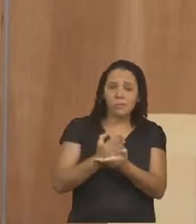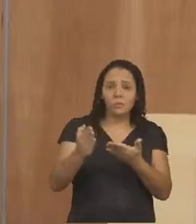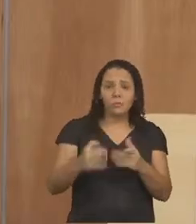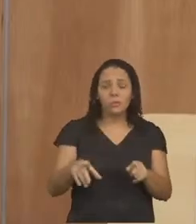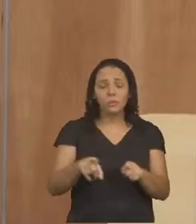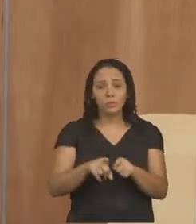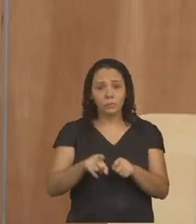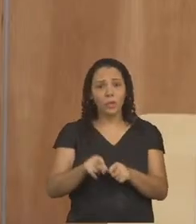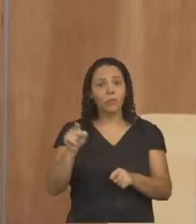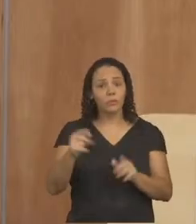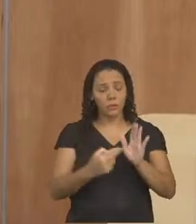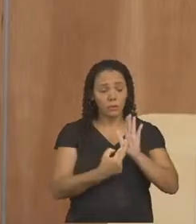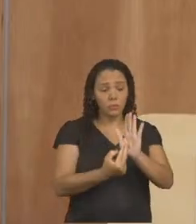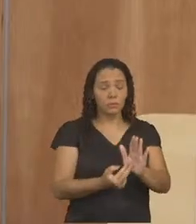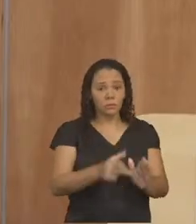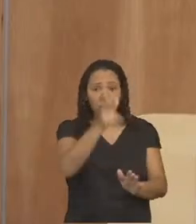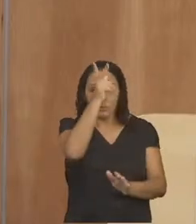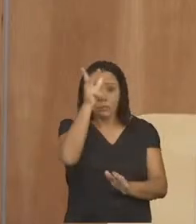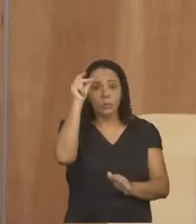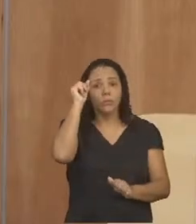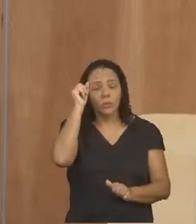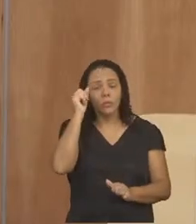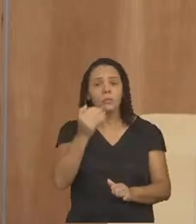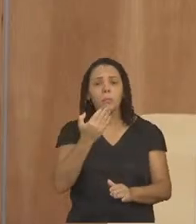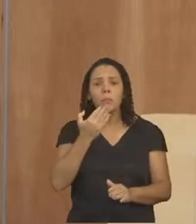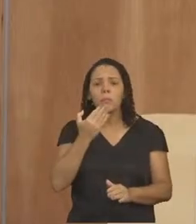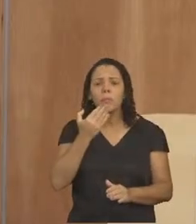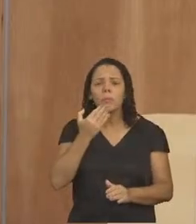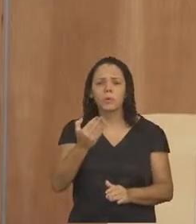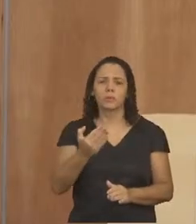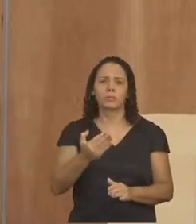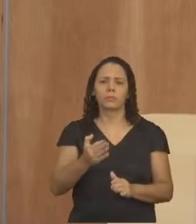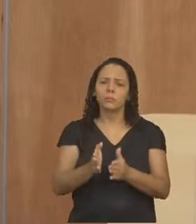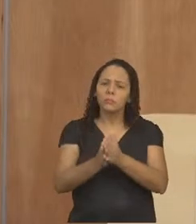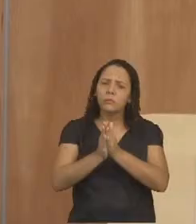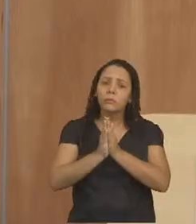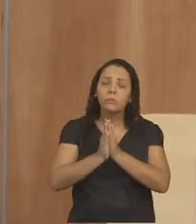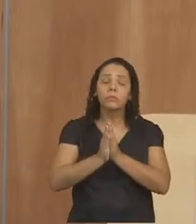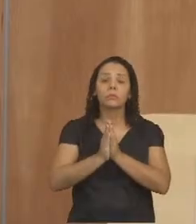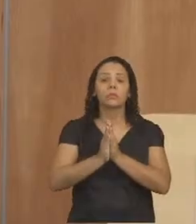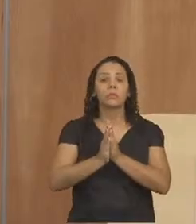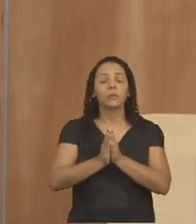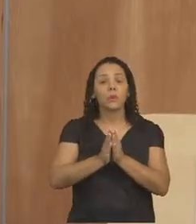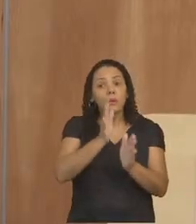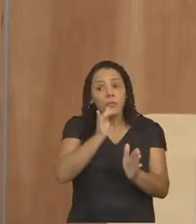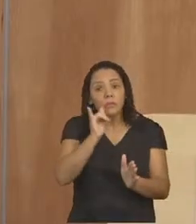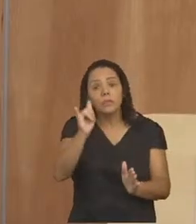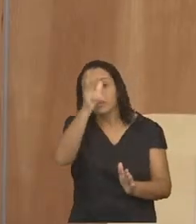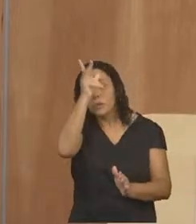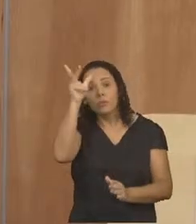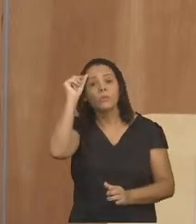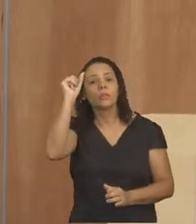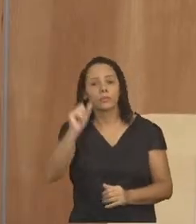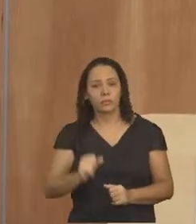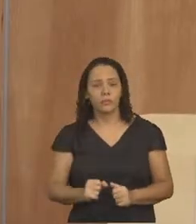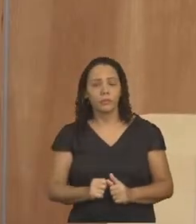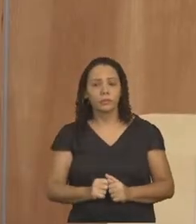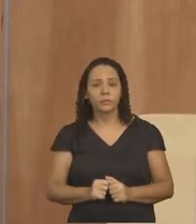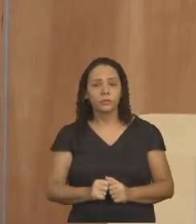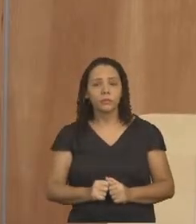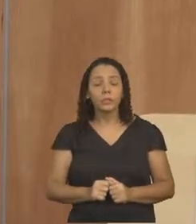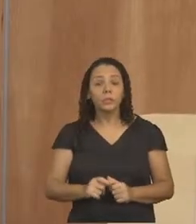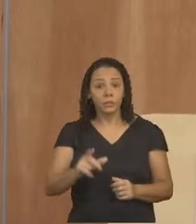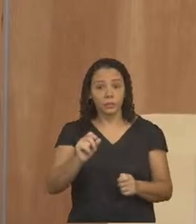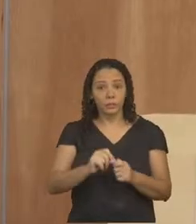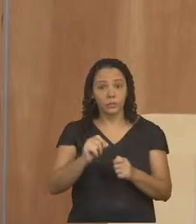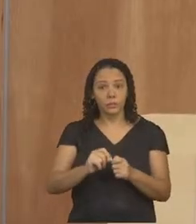aqui pelo prefeito na casa, faça esse pedido para você encarecidamente, que peça ao prefeito que cumpra, né, o que o